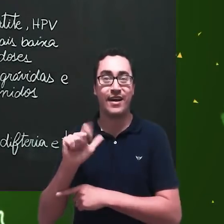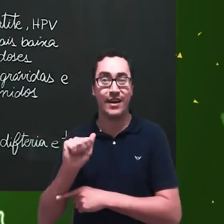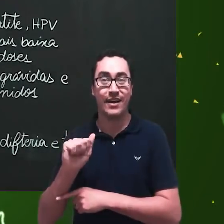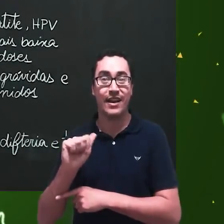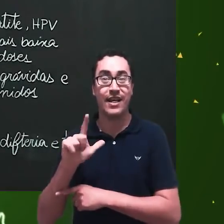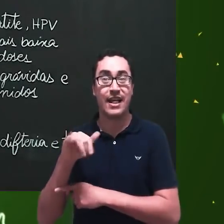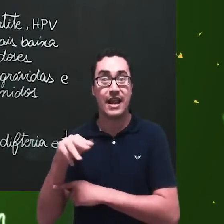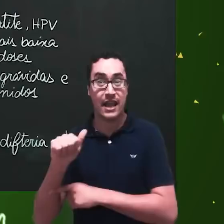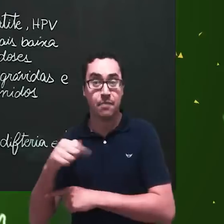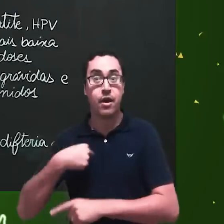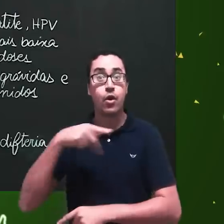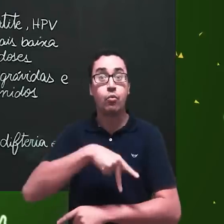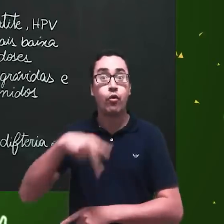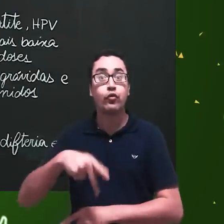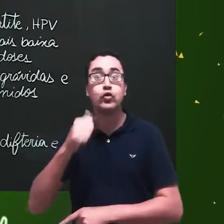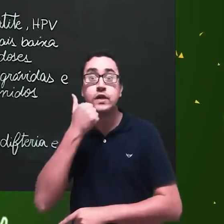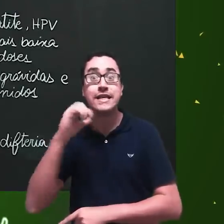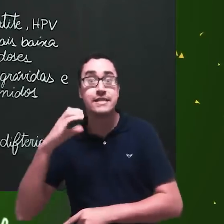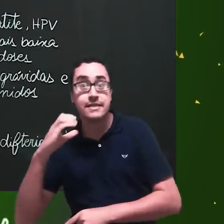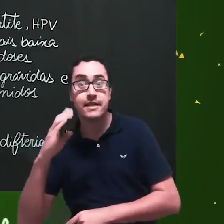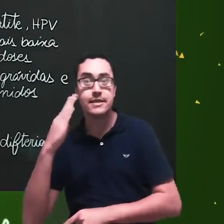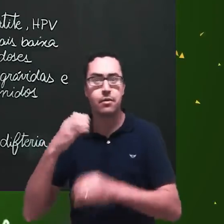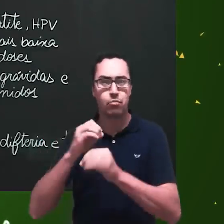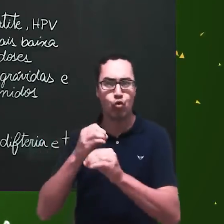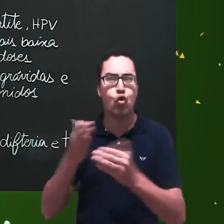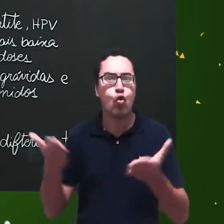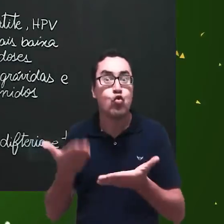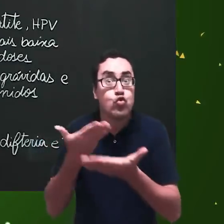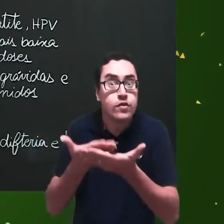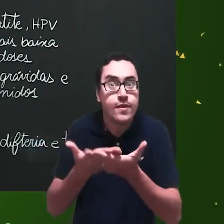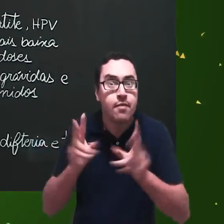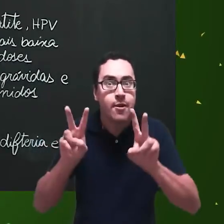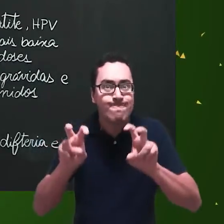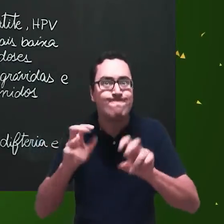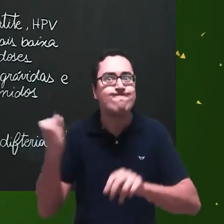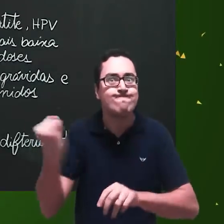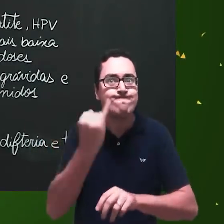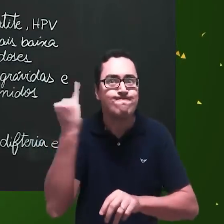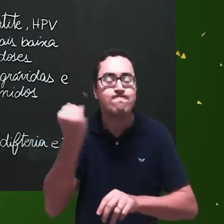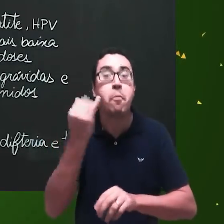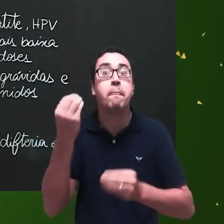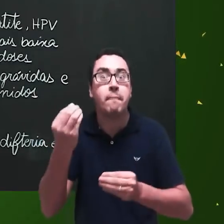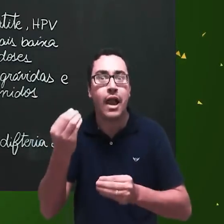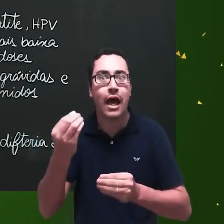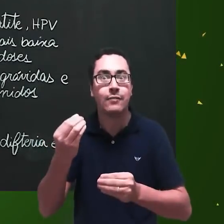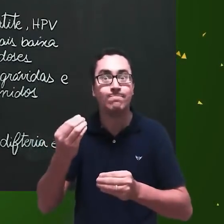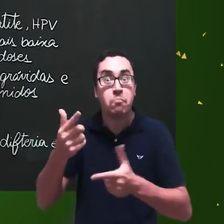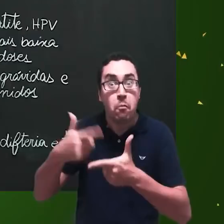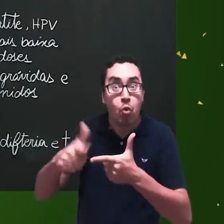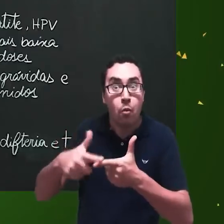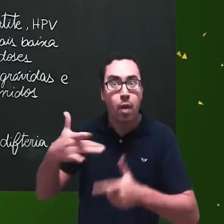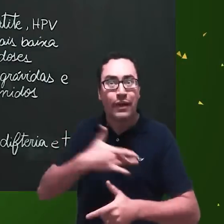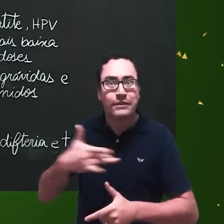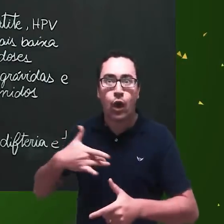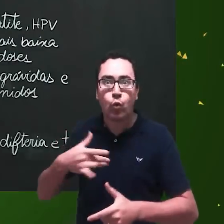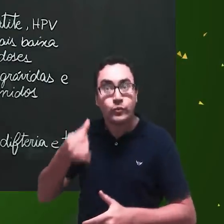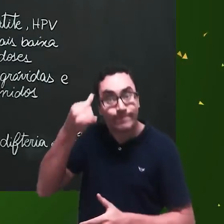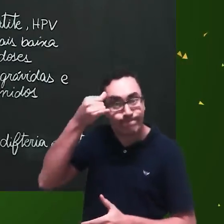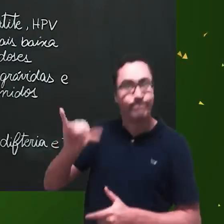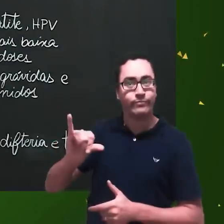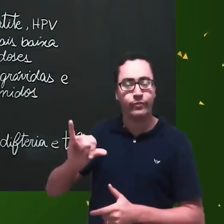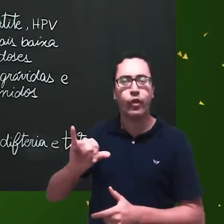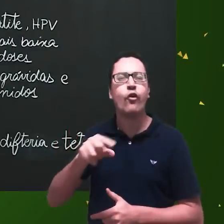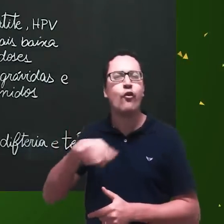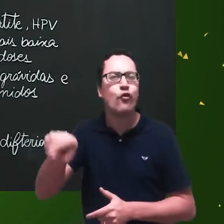a gente vai tratar hoje de um tema de muita relevância para a prevenção de problemas de saúde. Possivelmente